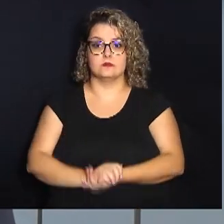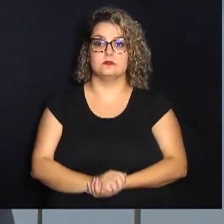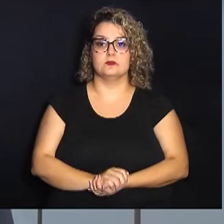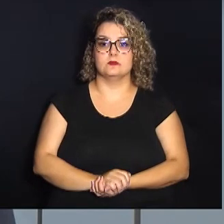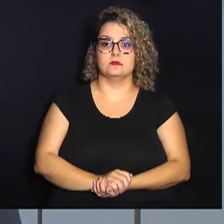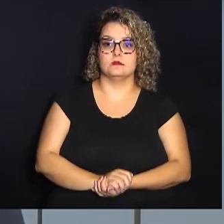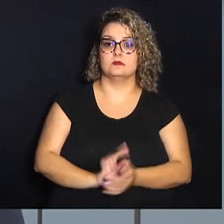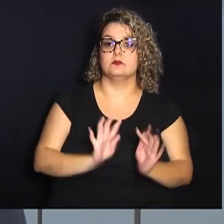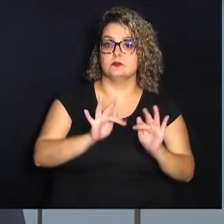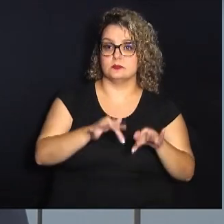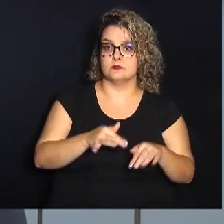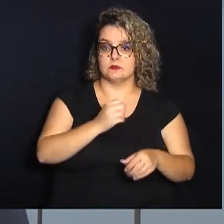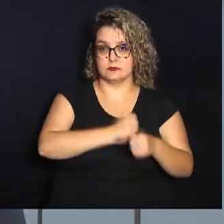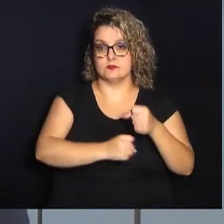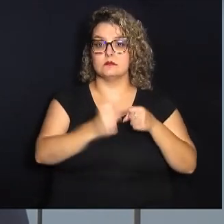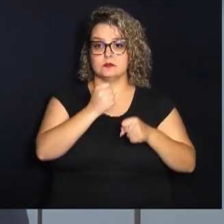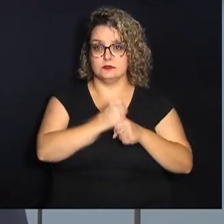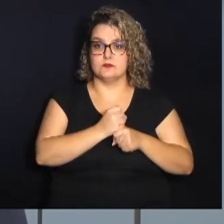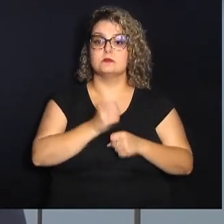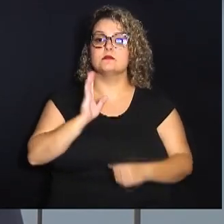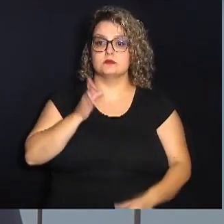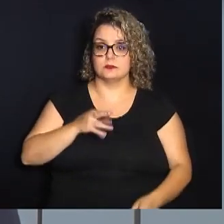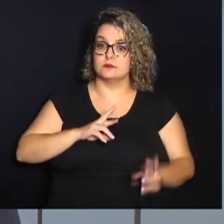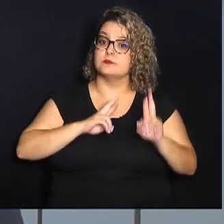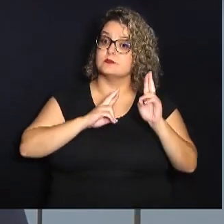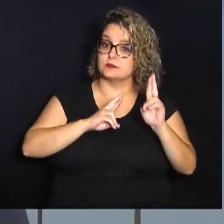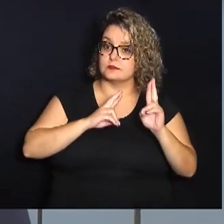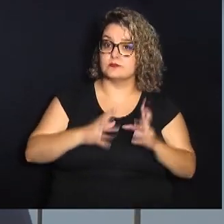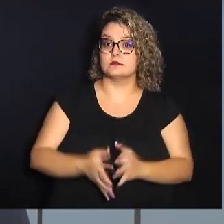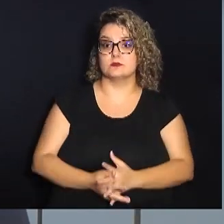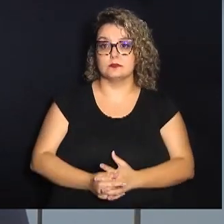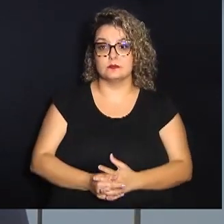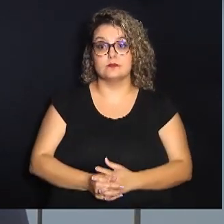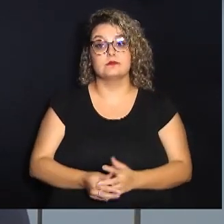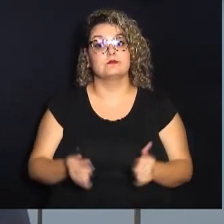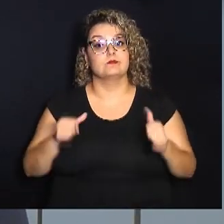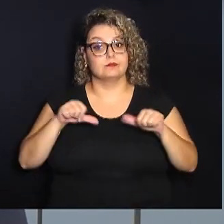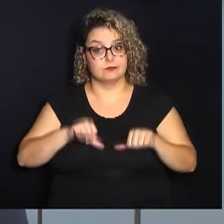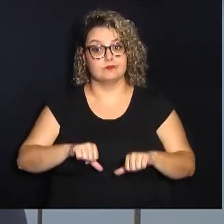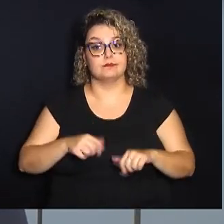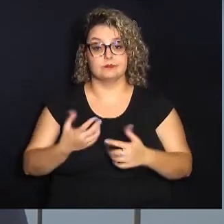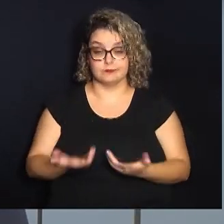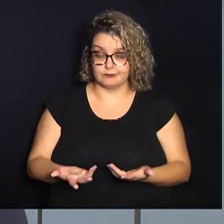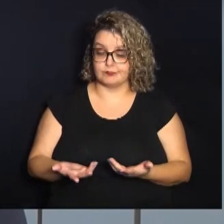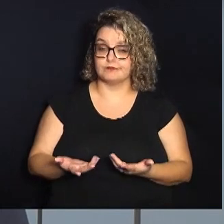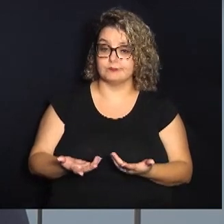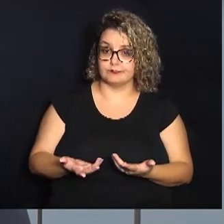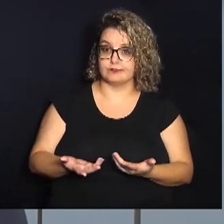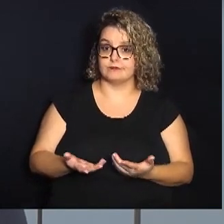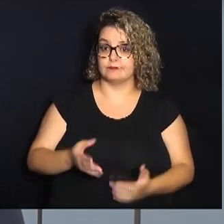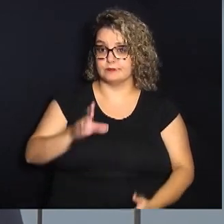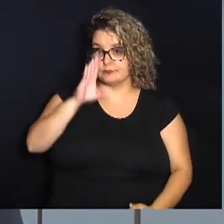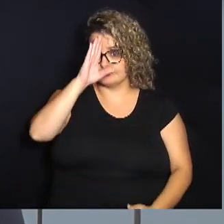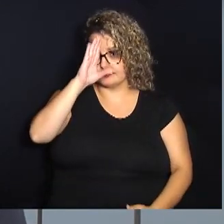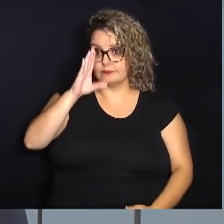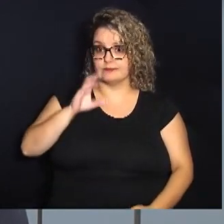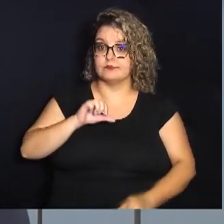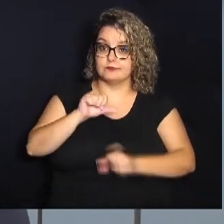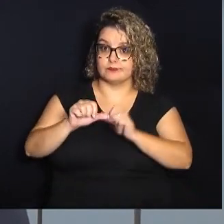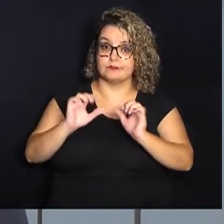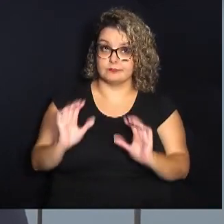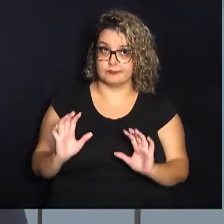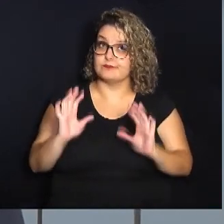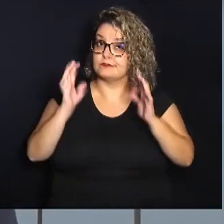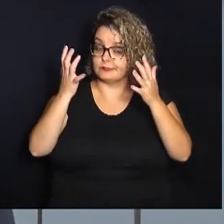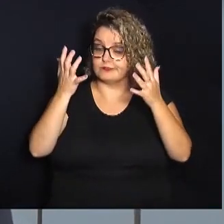do ano passado, a situação já era esperada de ser uma situação crítica para esse ano, principalmente por condições climáticas, né? A